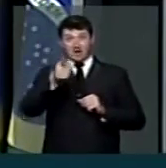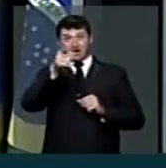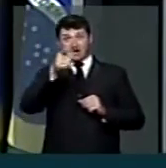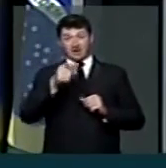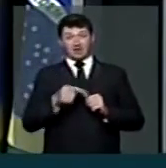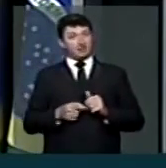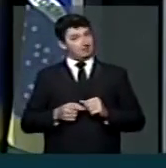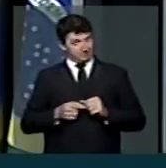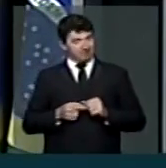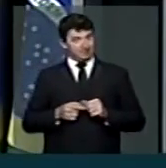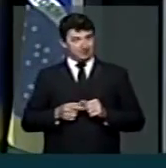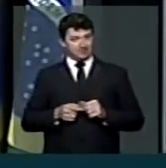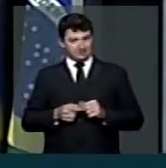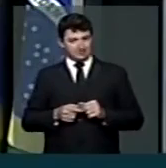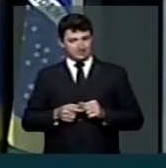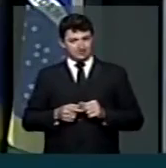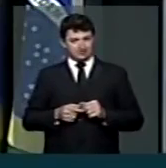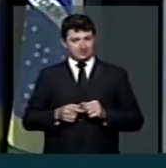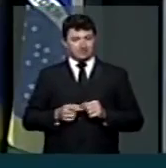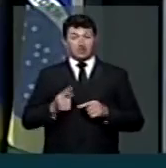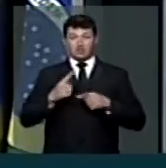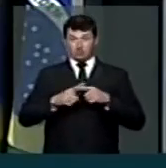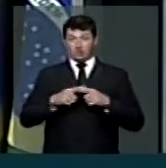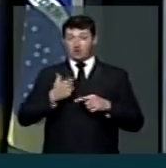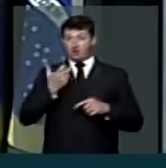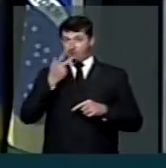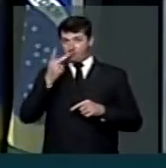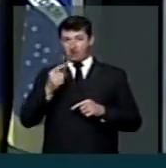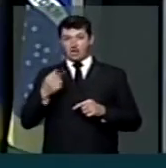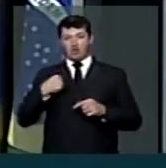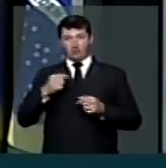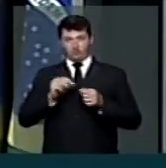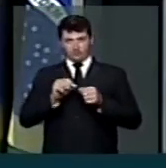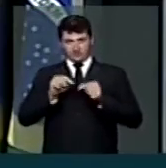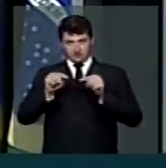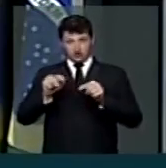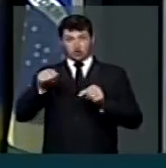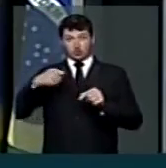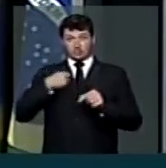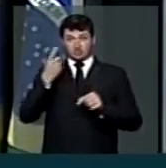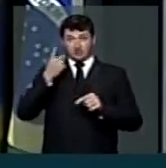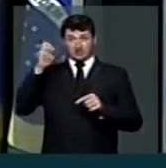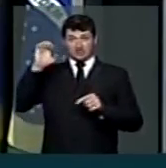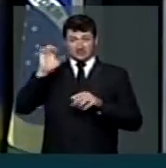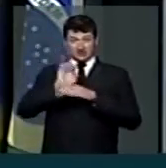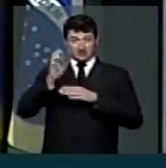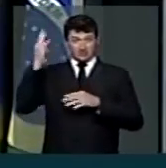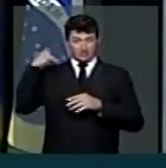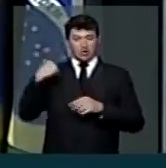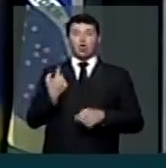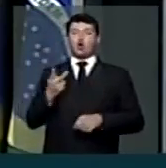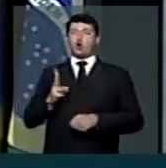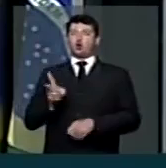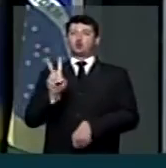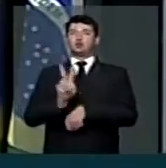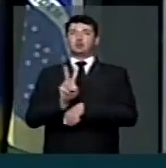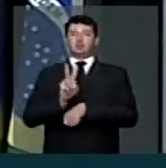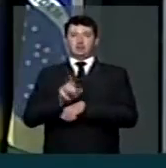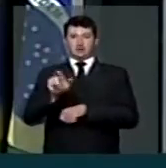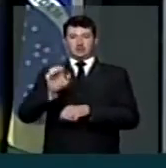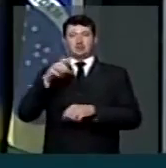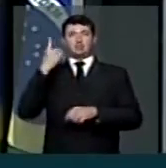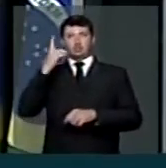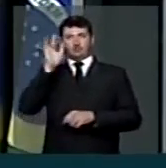presidente Isalci. Eu vou além para dizer que fiz isto quando deputado estadual, continuo defendendo aqui como